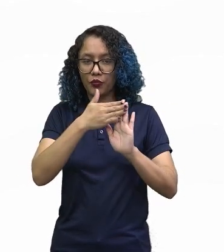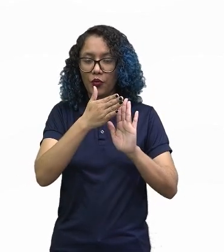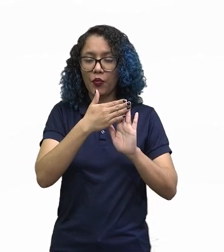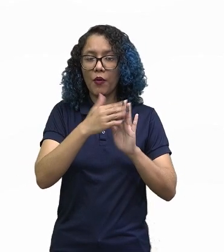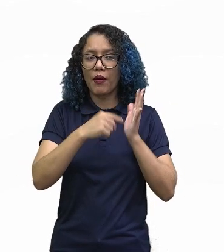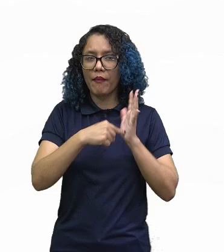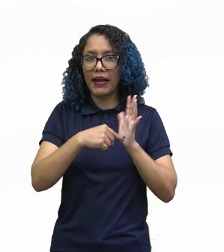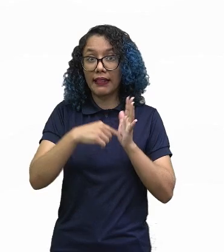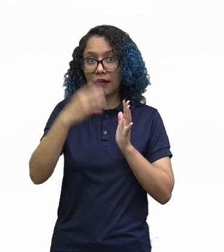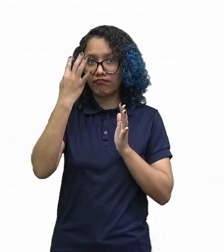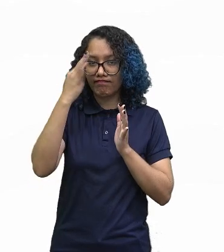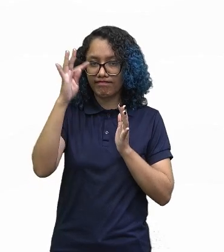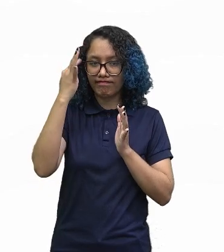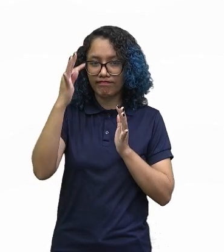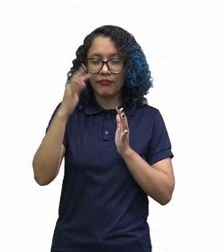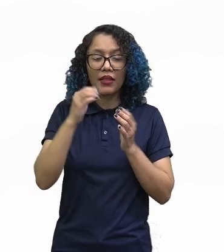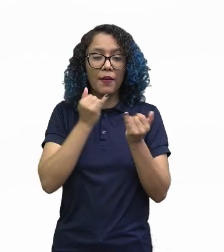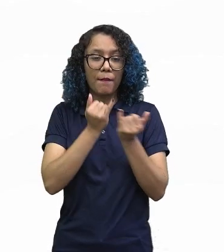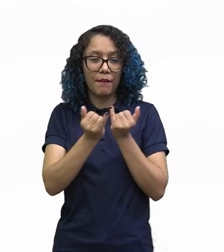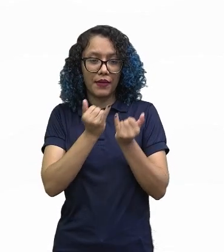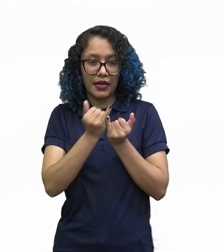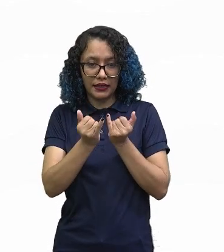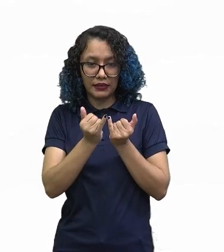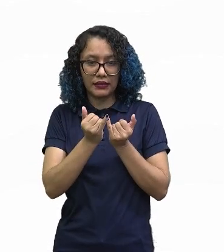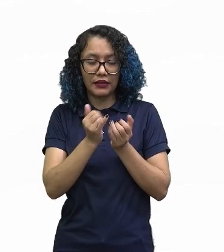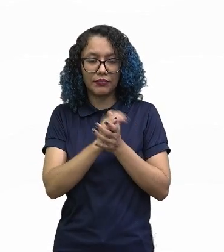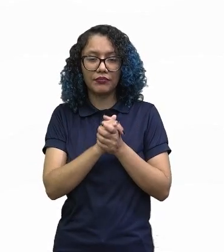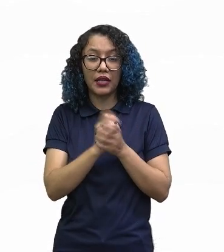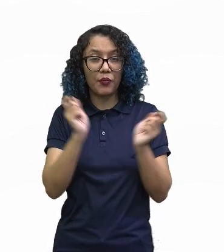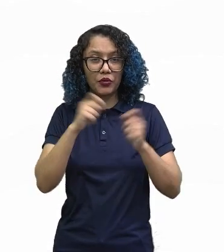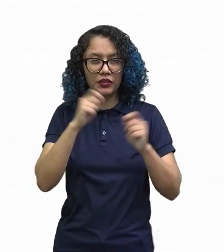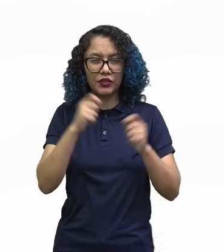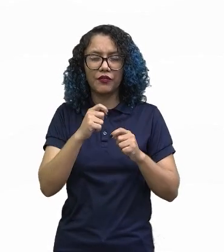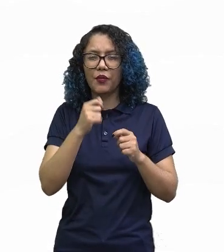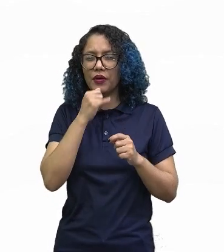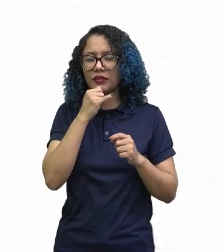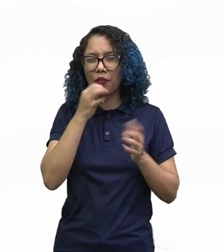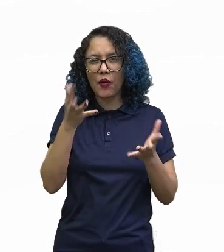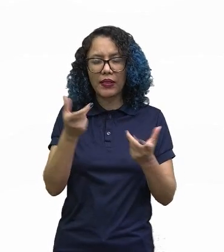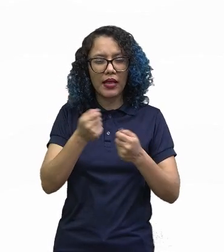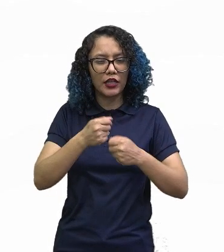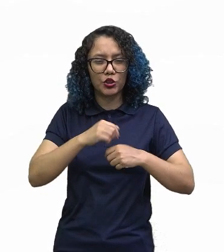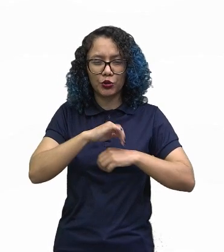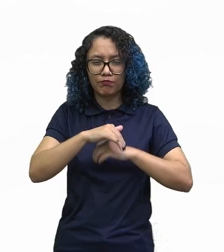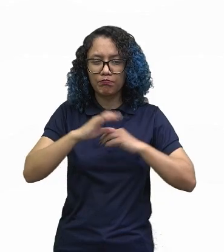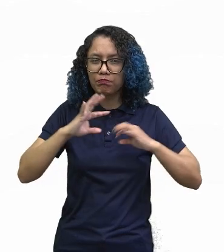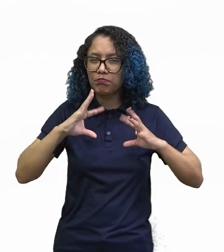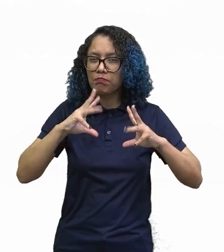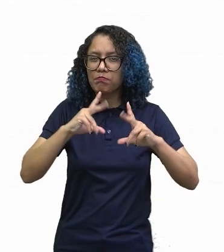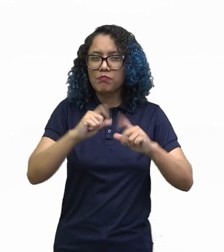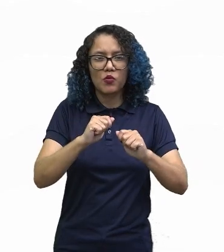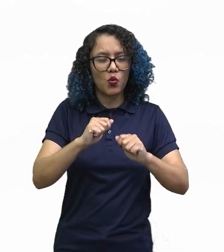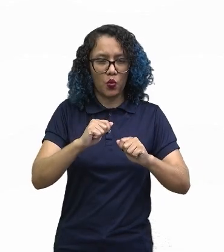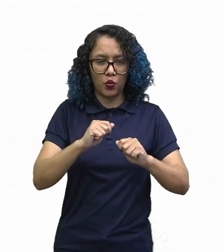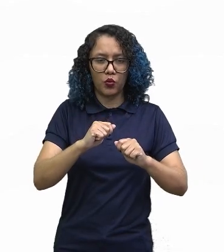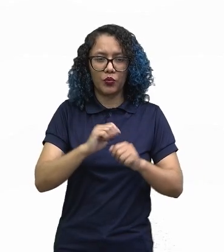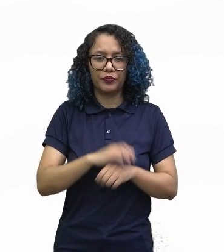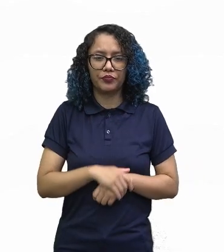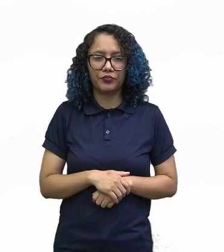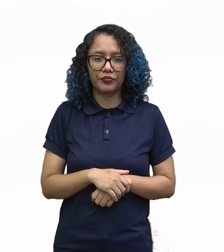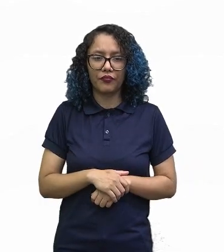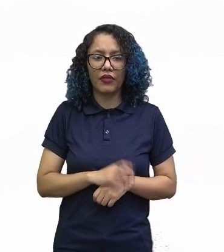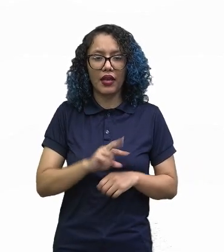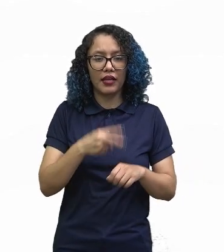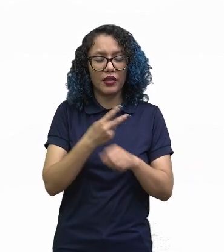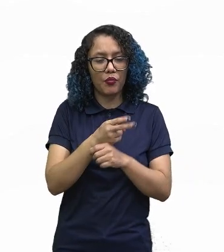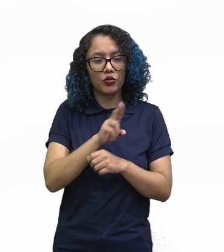que se comportava como uma máquina de rendimento total, estabelecendo um ciclo de rendimento máximo, que mais tarde passou a ser chamado